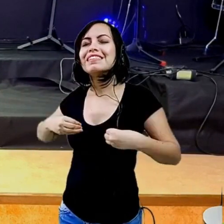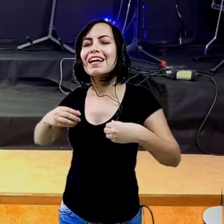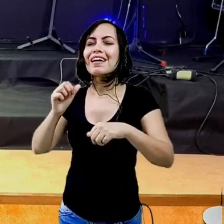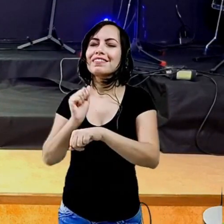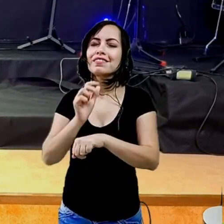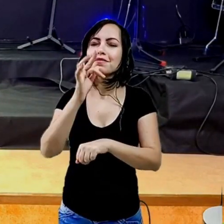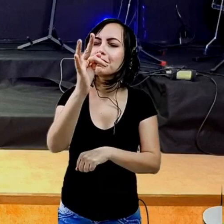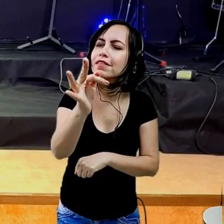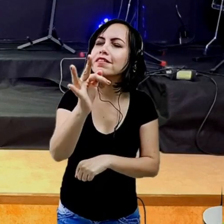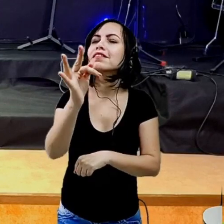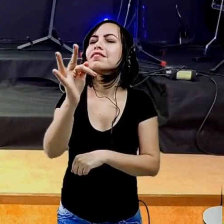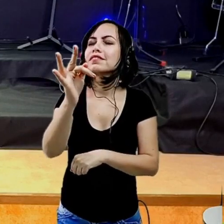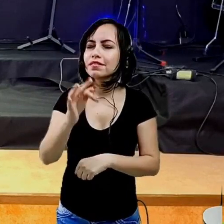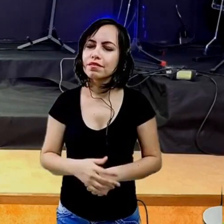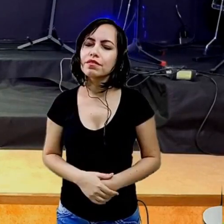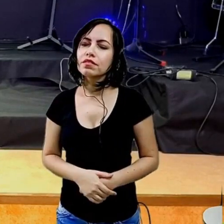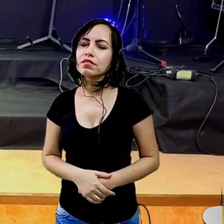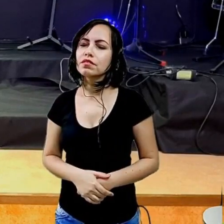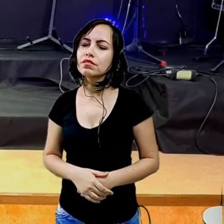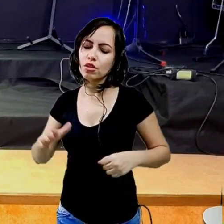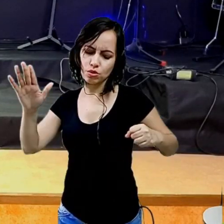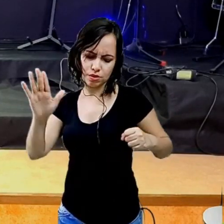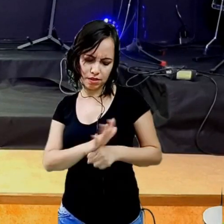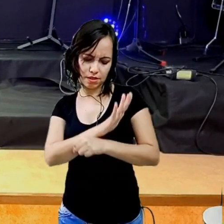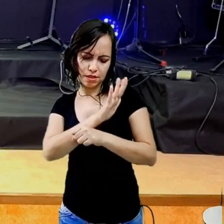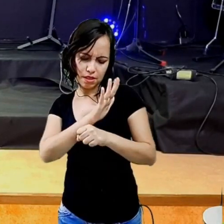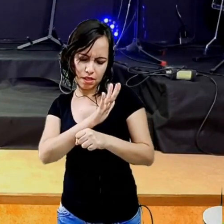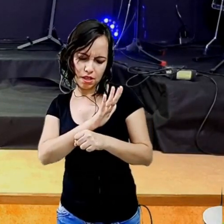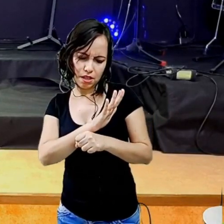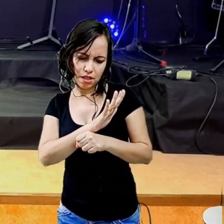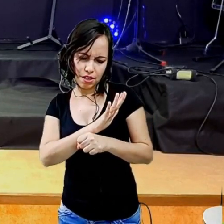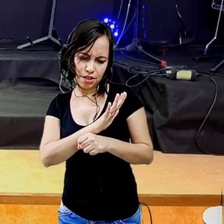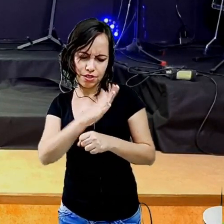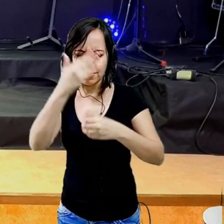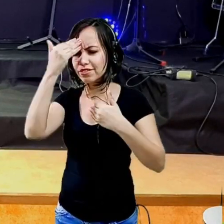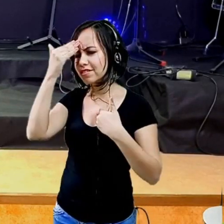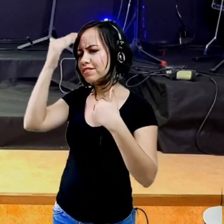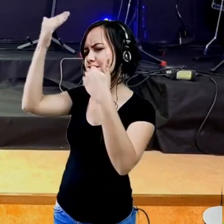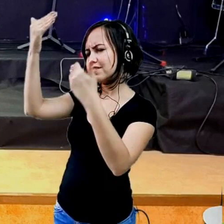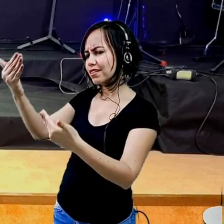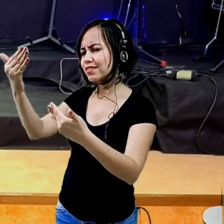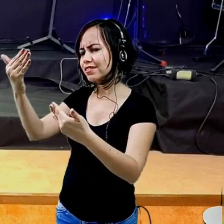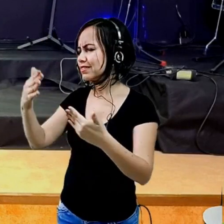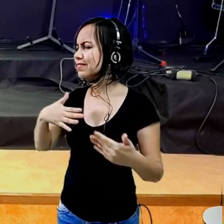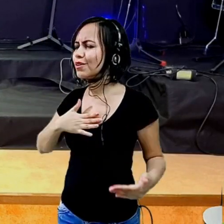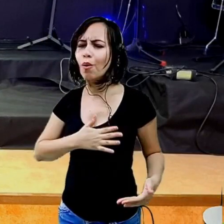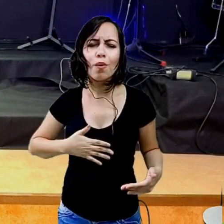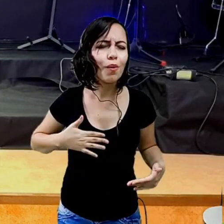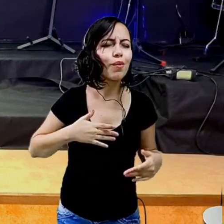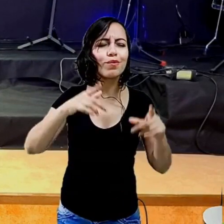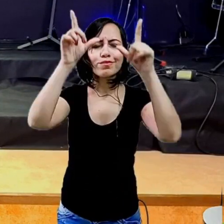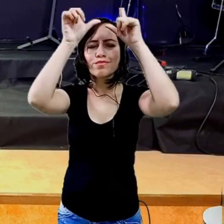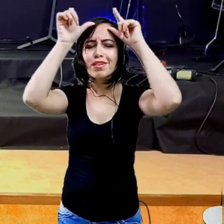dá expectativa, nos enche, Pai, de gratidão, de gozo, de